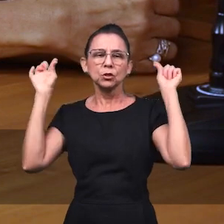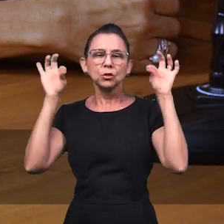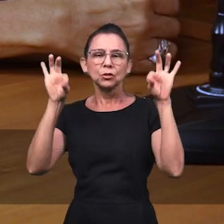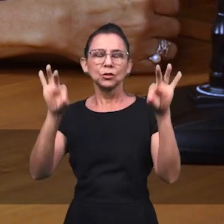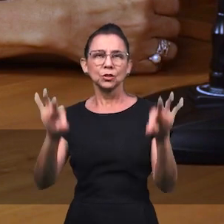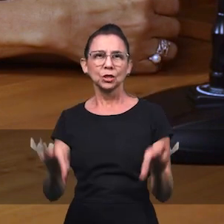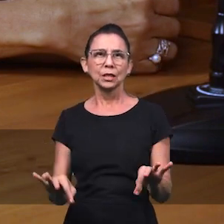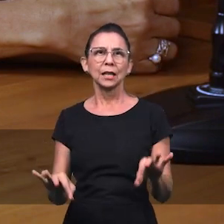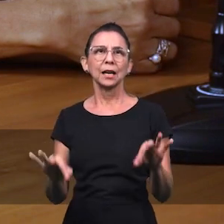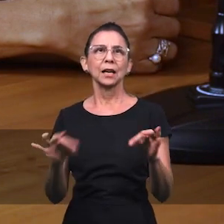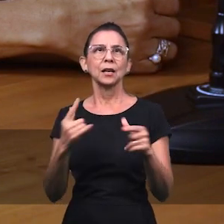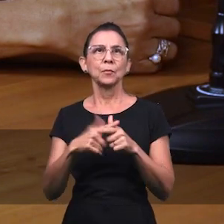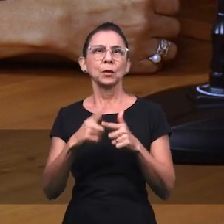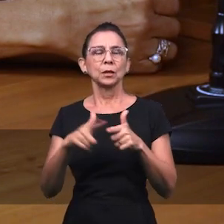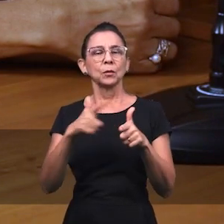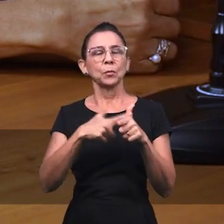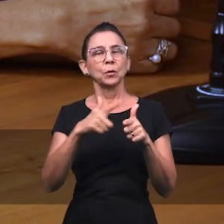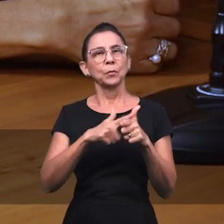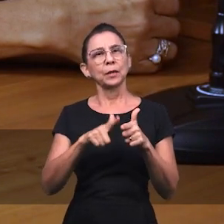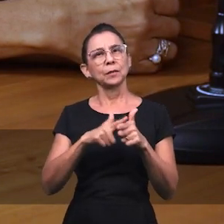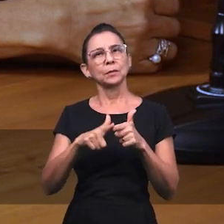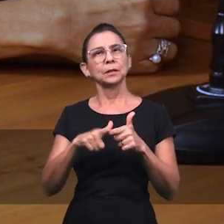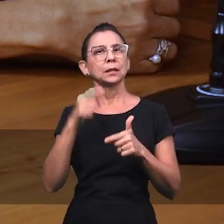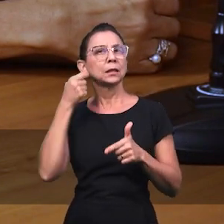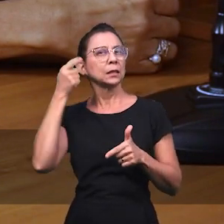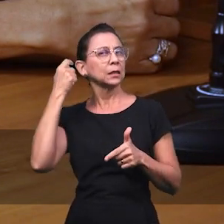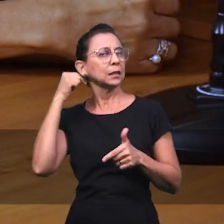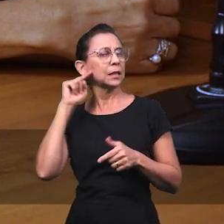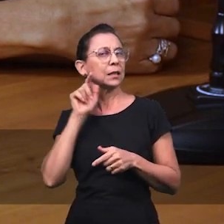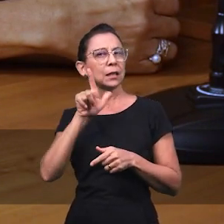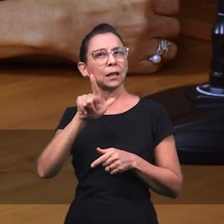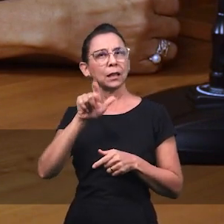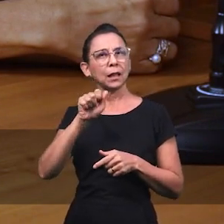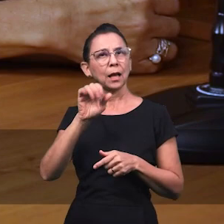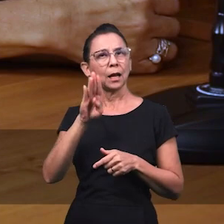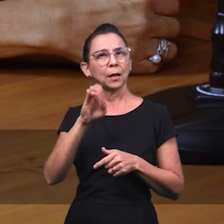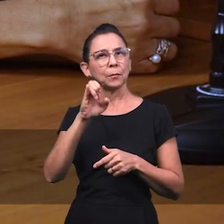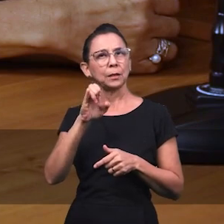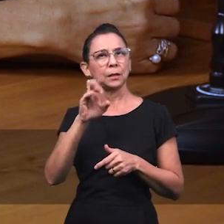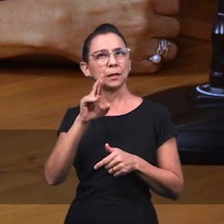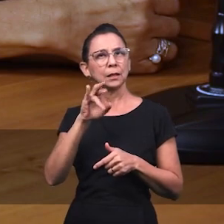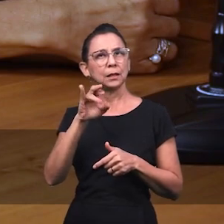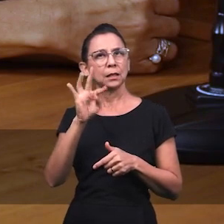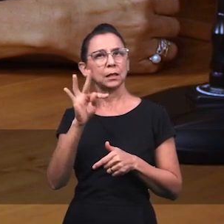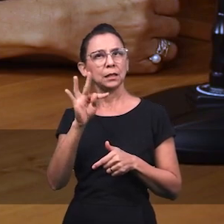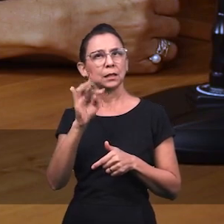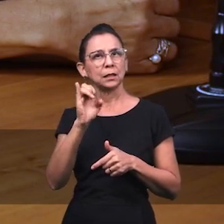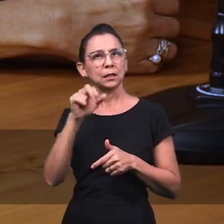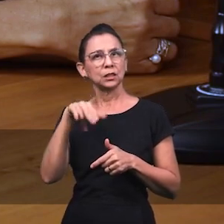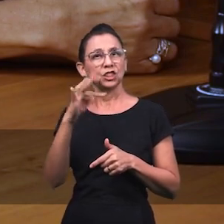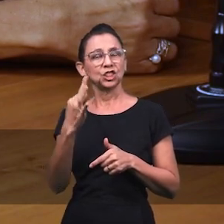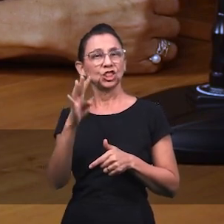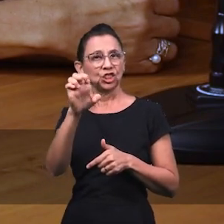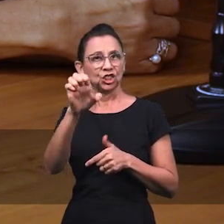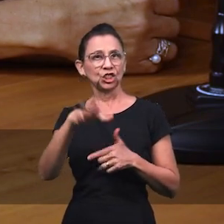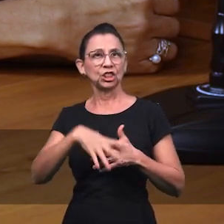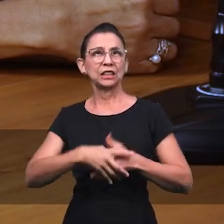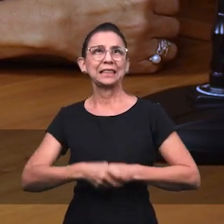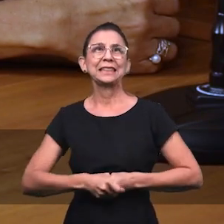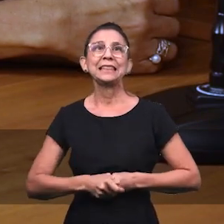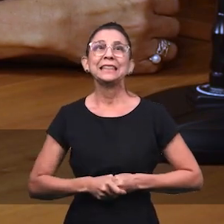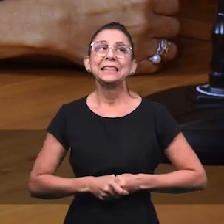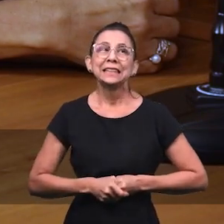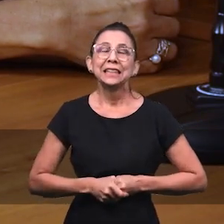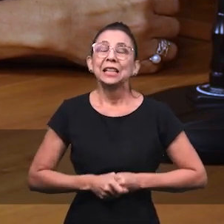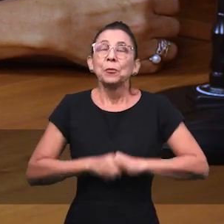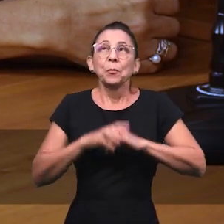Eu tiro o aparelho, eu corto muito de aparelho, porque o aparelho foi de aprende, mas não é o fio, mas